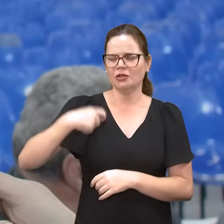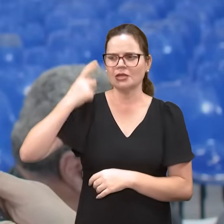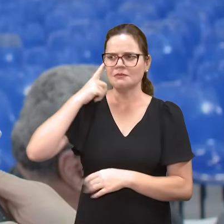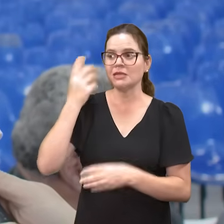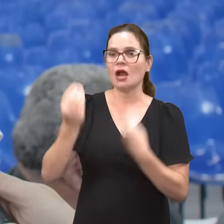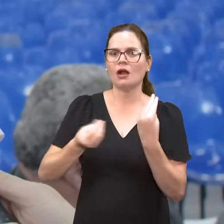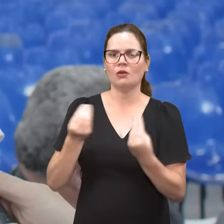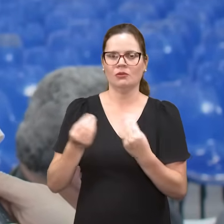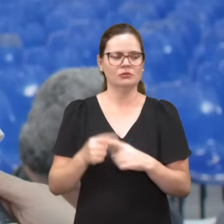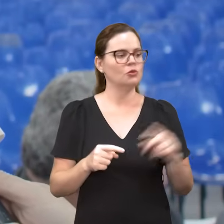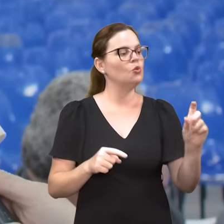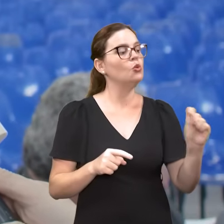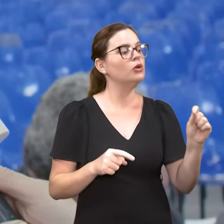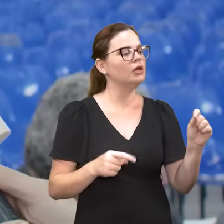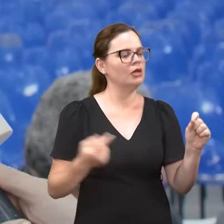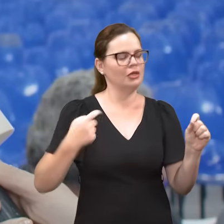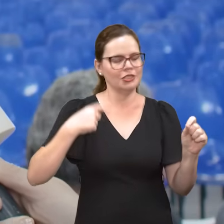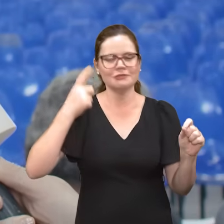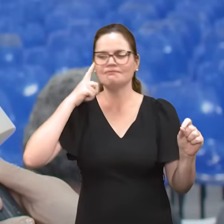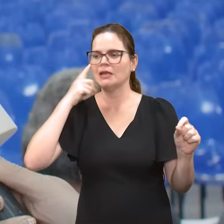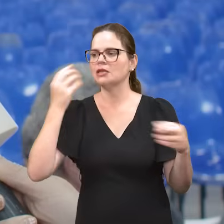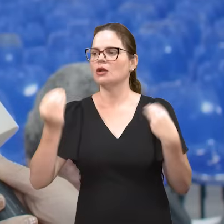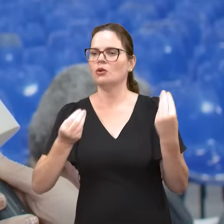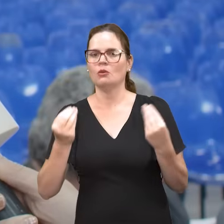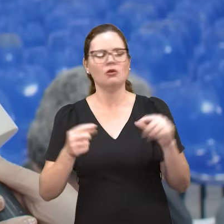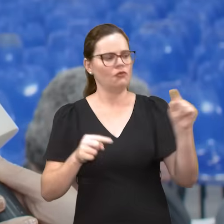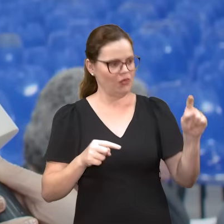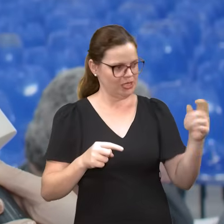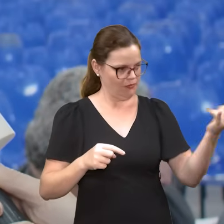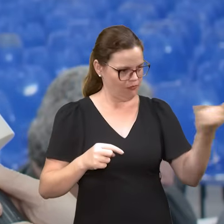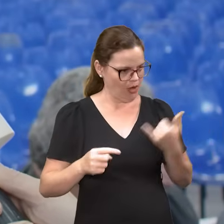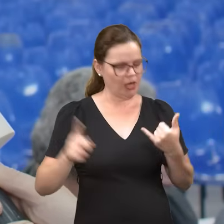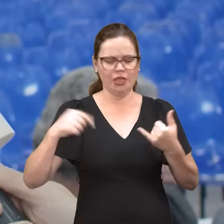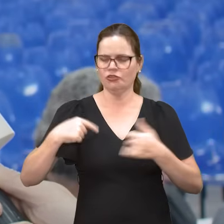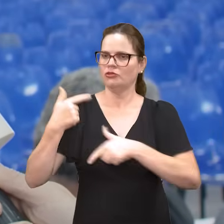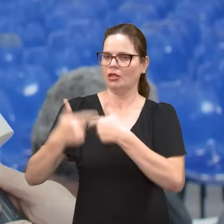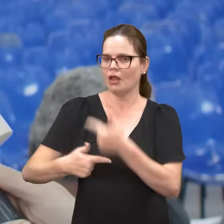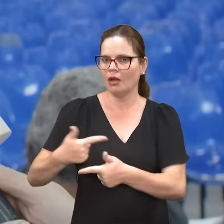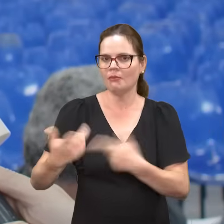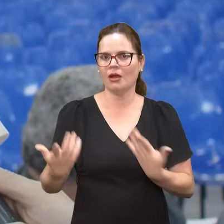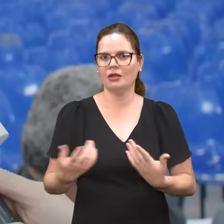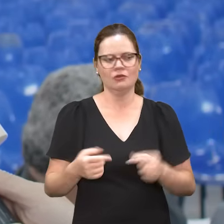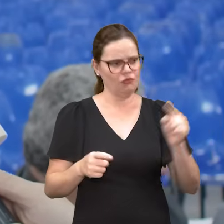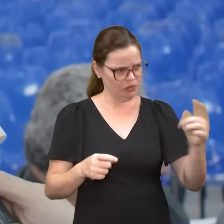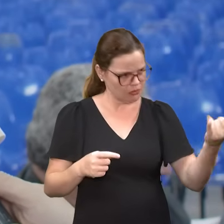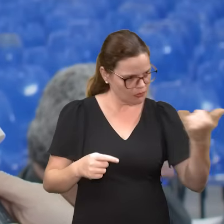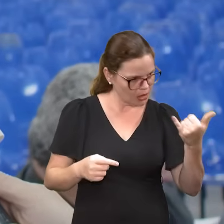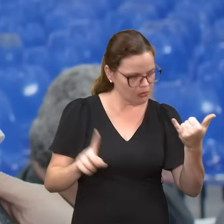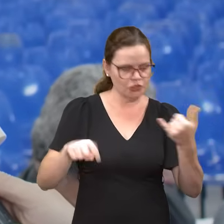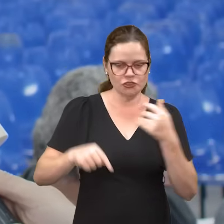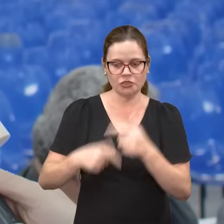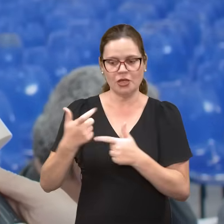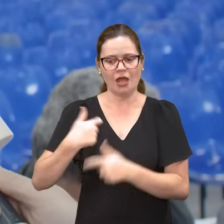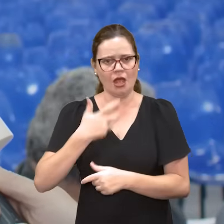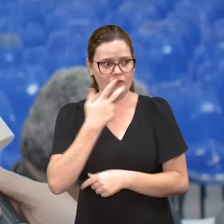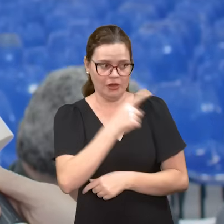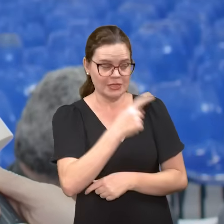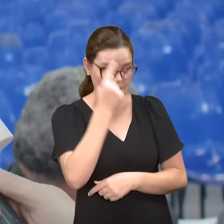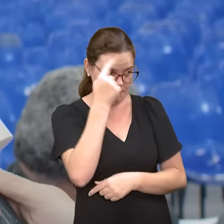o como. Você pensa e a gente executa. Eu até dizia assim: olha bem no que você